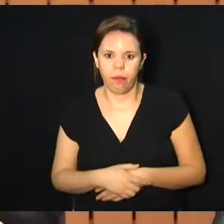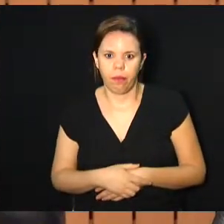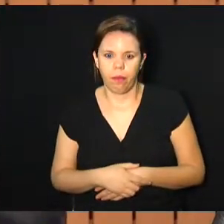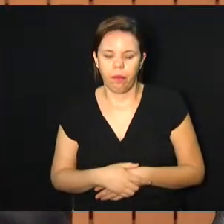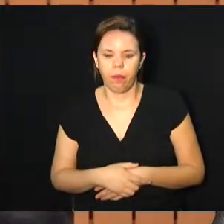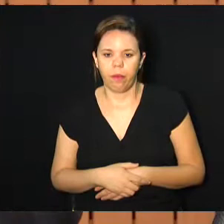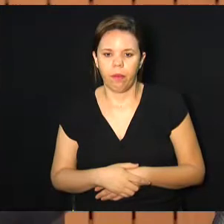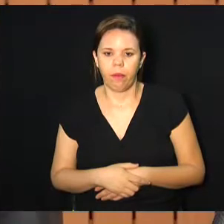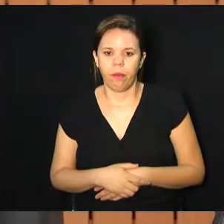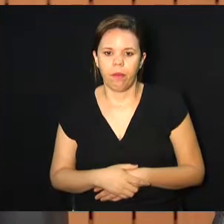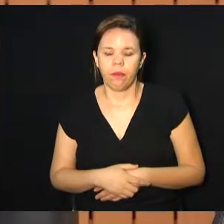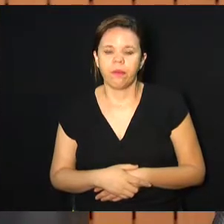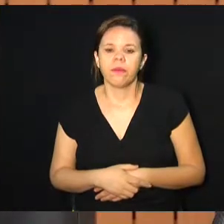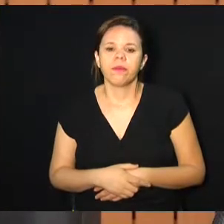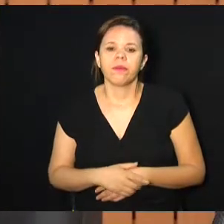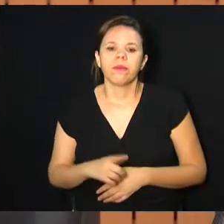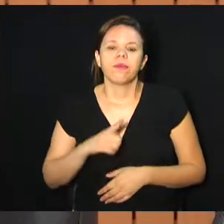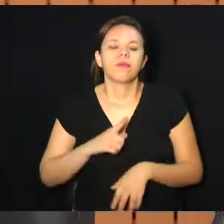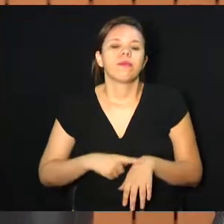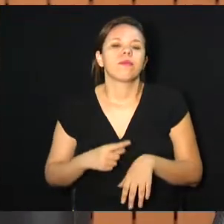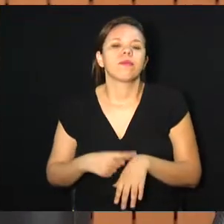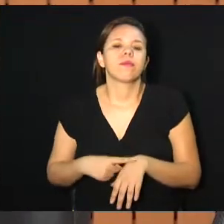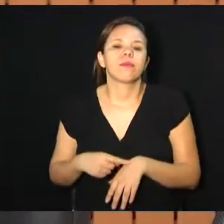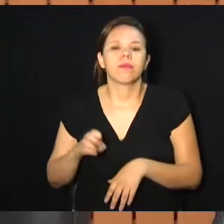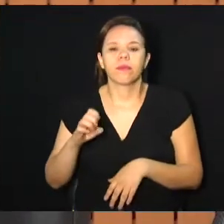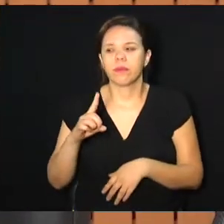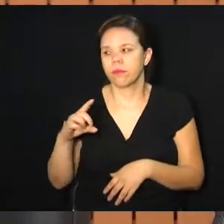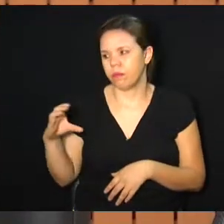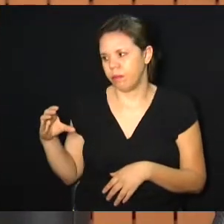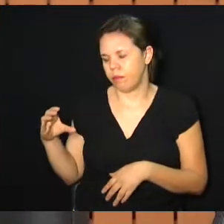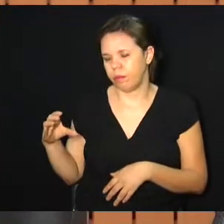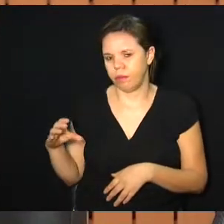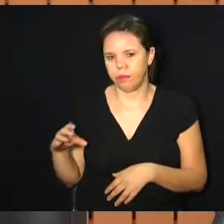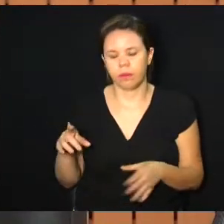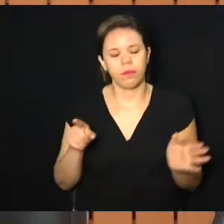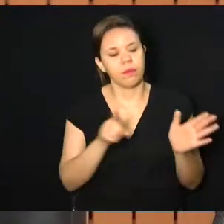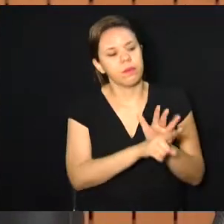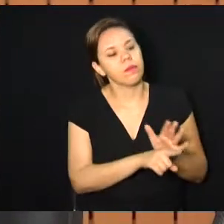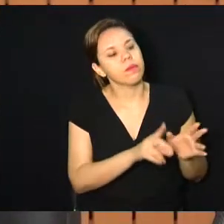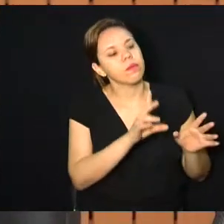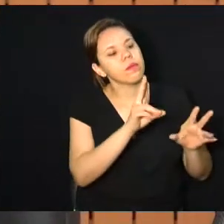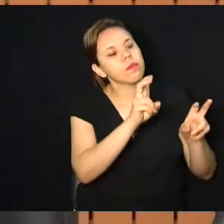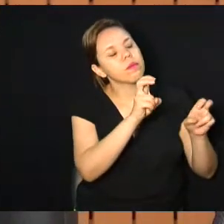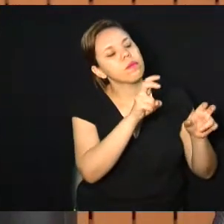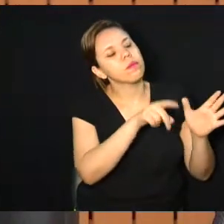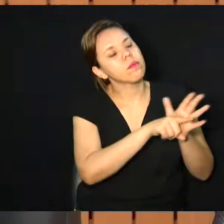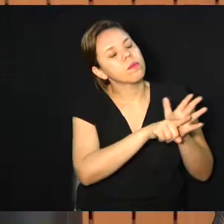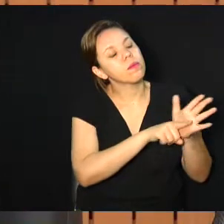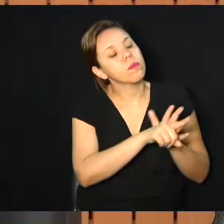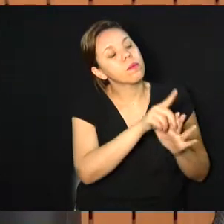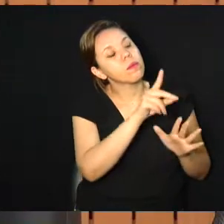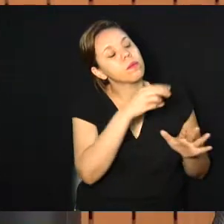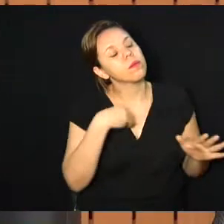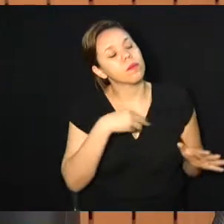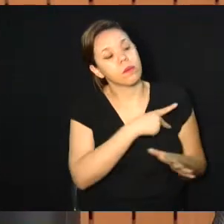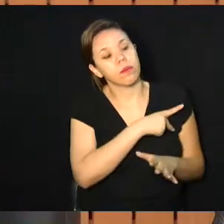Outra coisa, teve em algum momento que a INDEC, ao ser questionado pela Justiça e pelo Ministério Público, falou